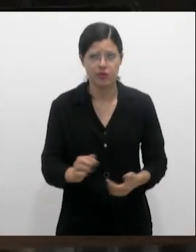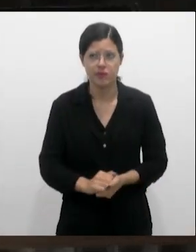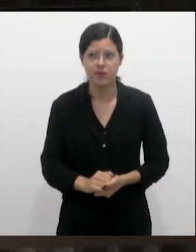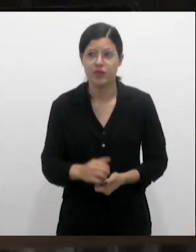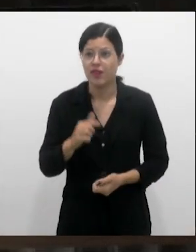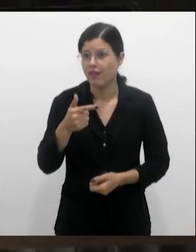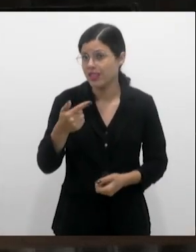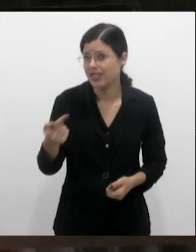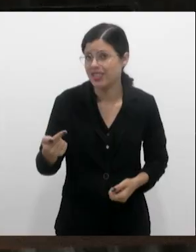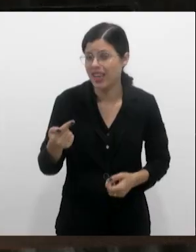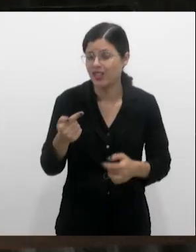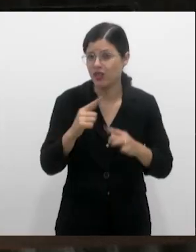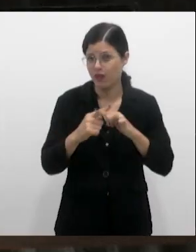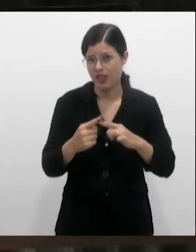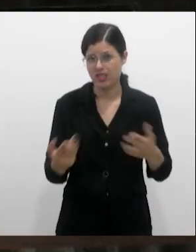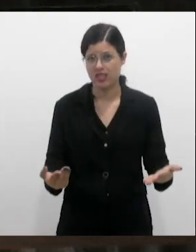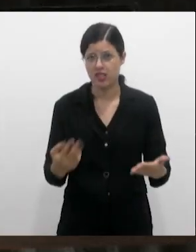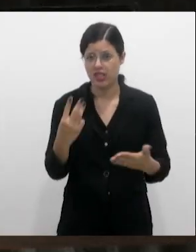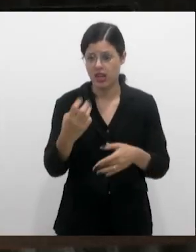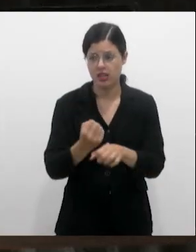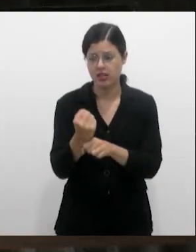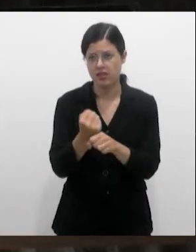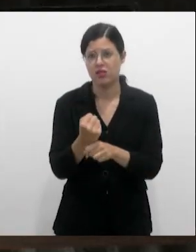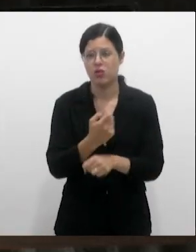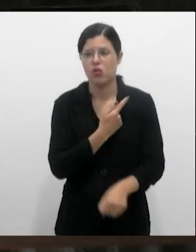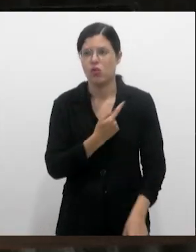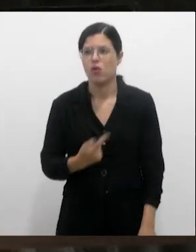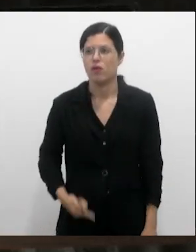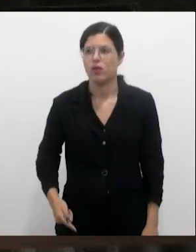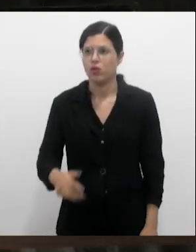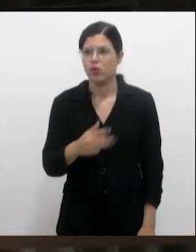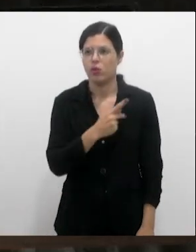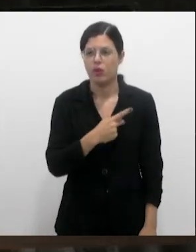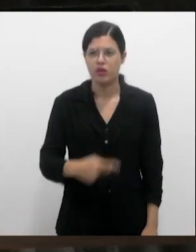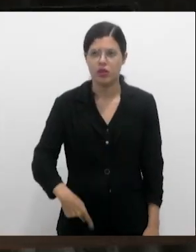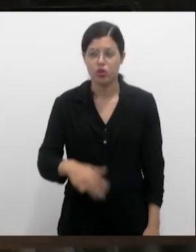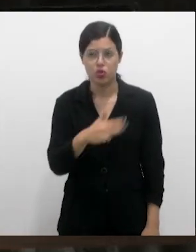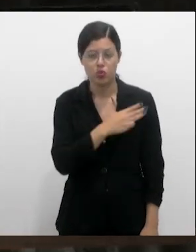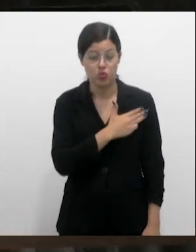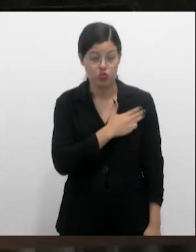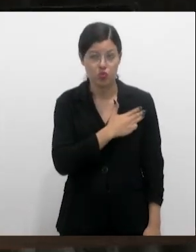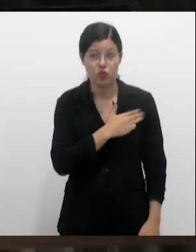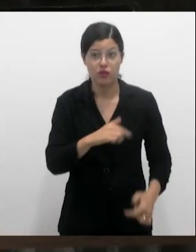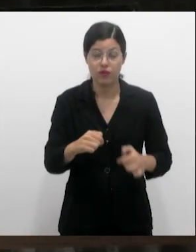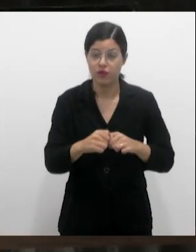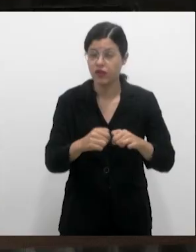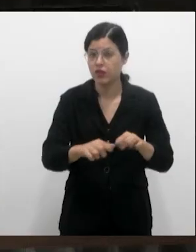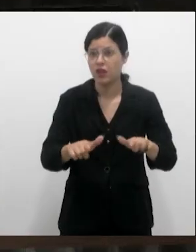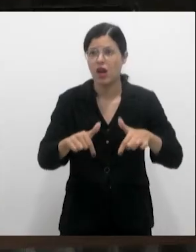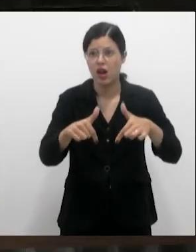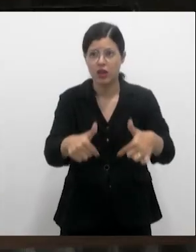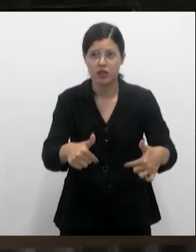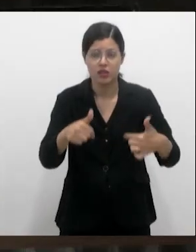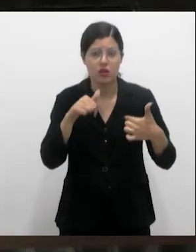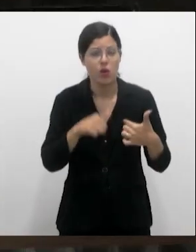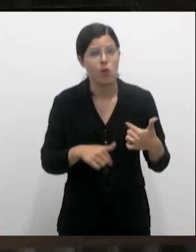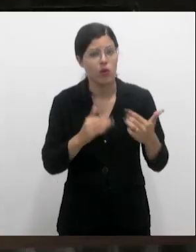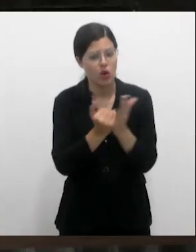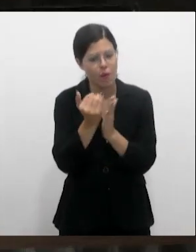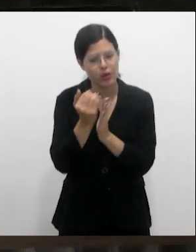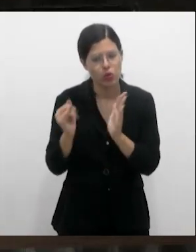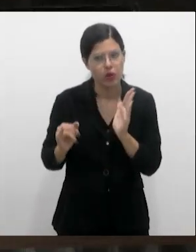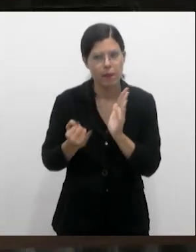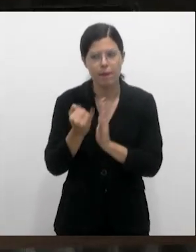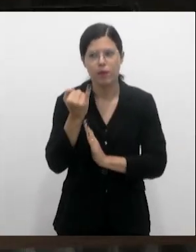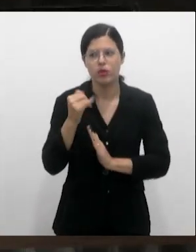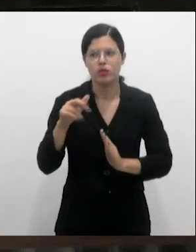27 vezes em 3 anos. O governo do presidente Lula adotou medidas que resultaram em aumento de impostos em diferentes